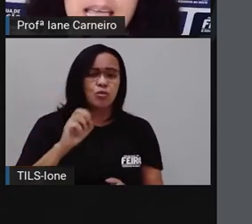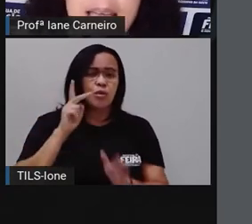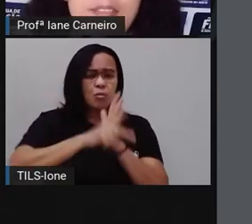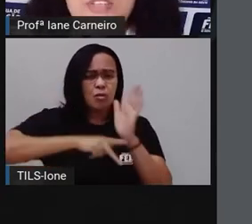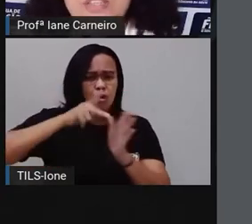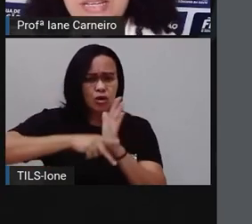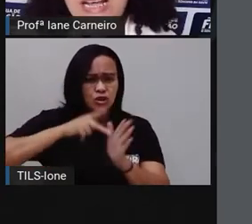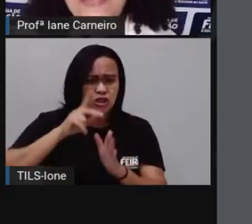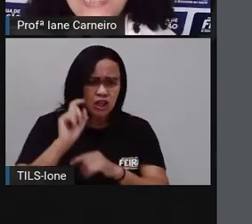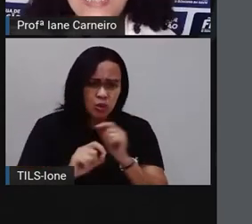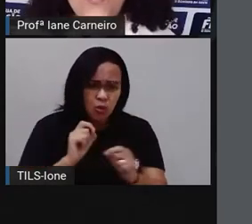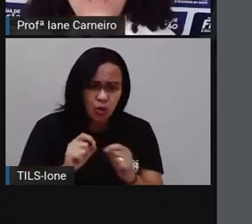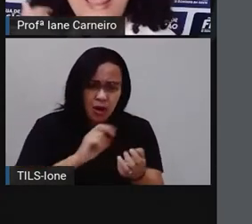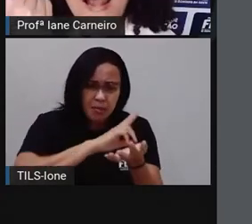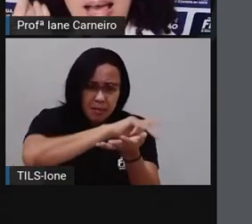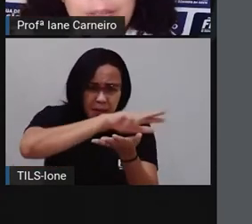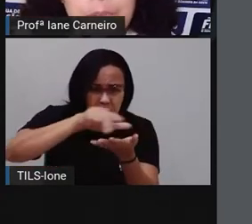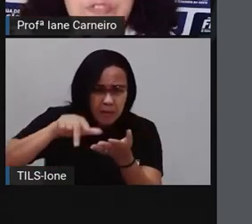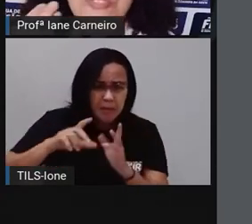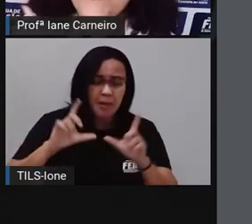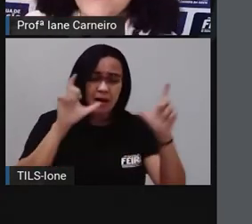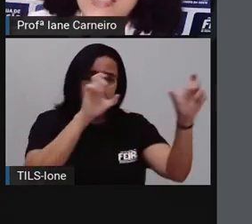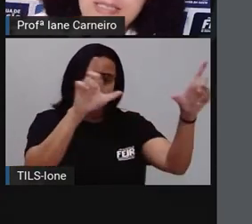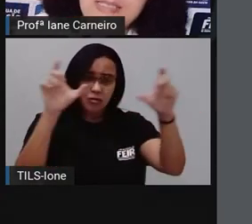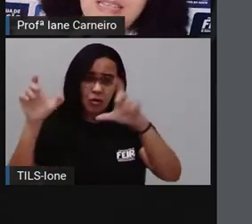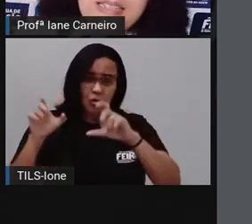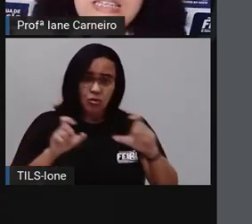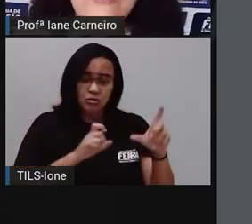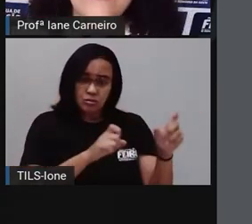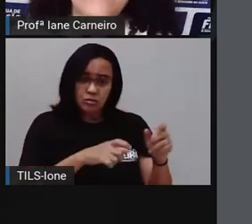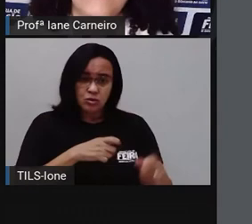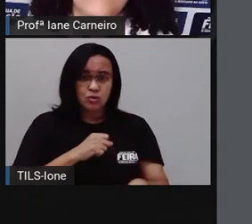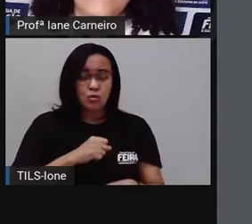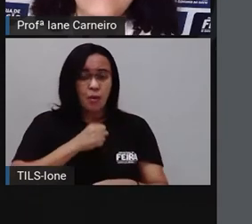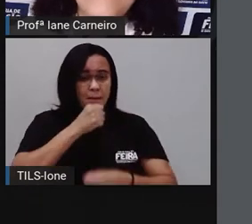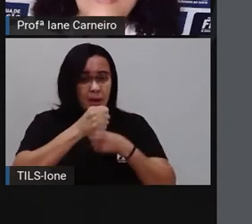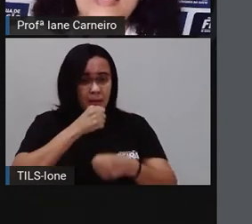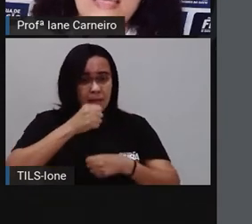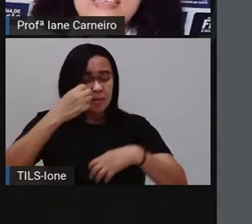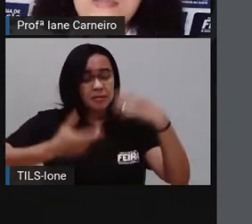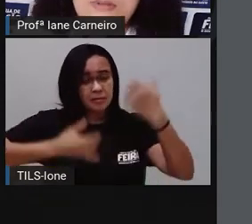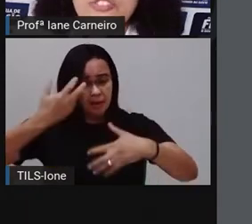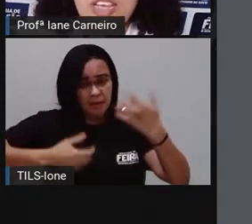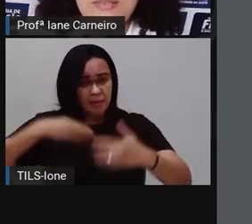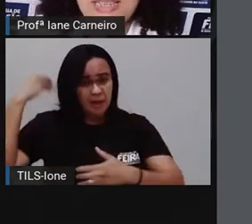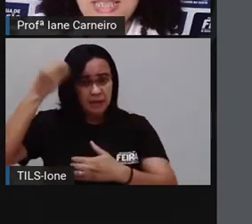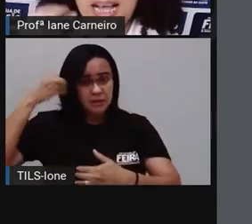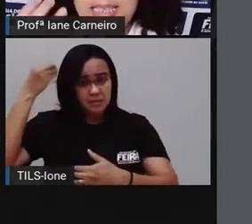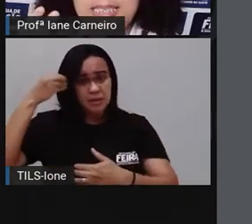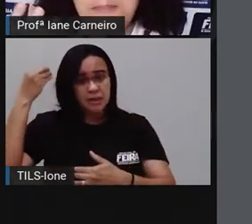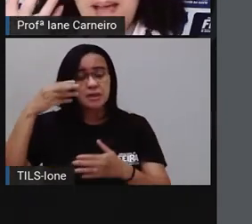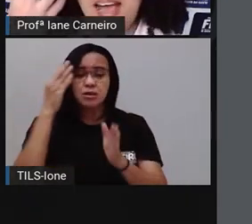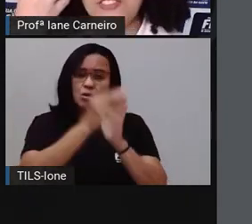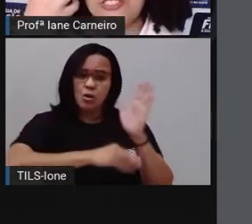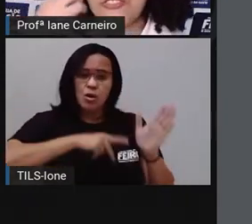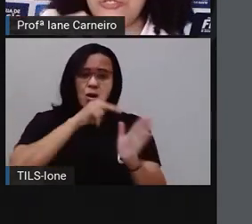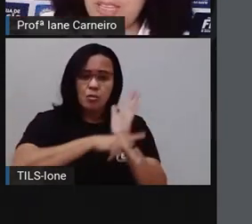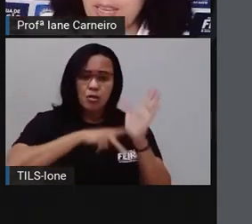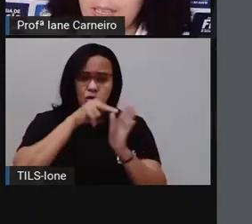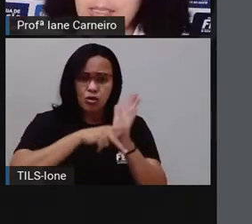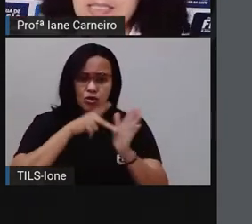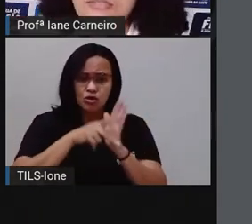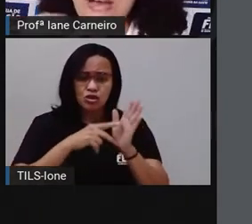uma série fotográfica, né, com relatos de diferenças, né? Então, esse projeto ele traz imagens